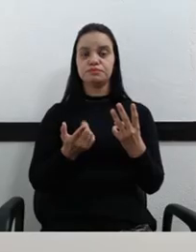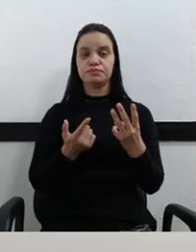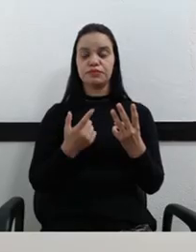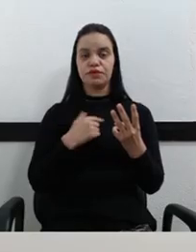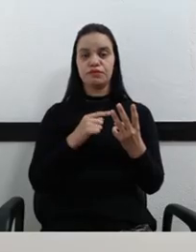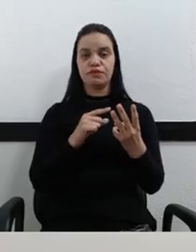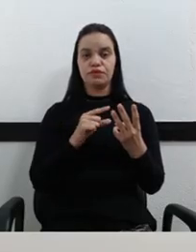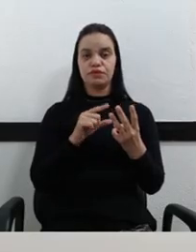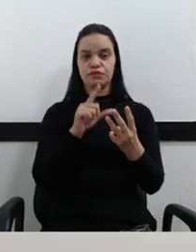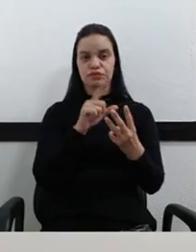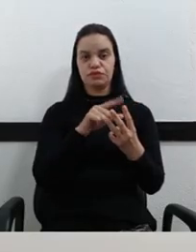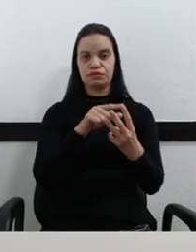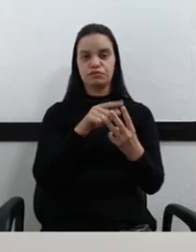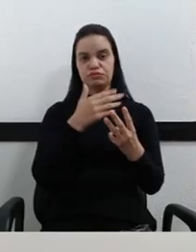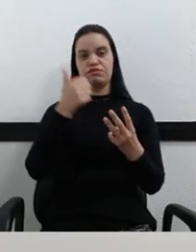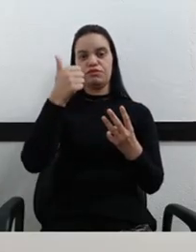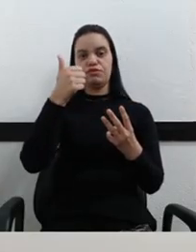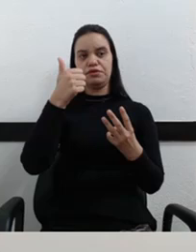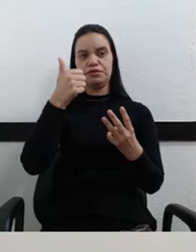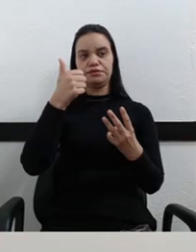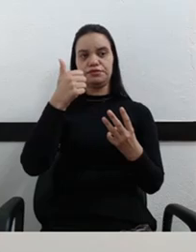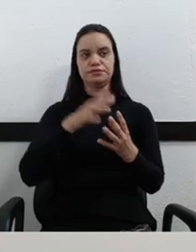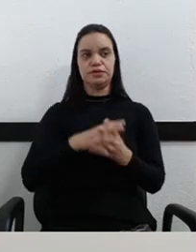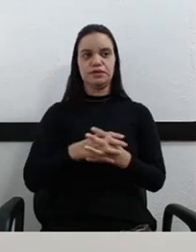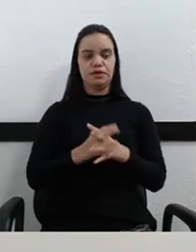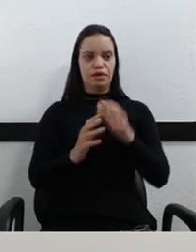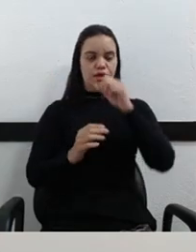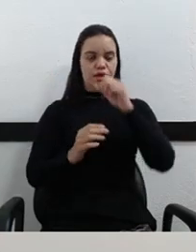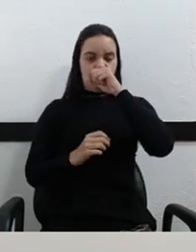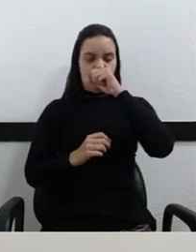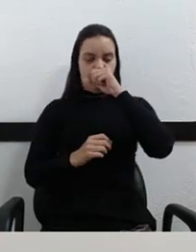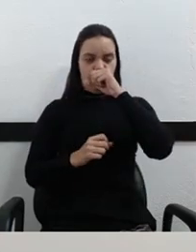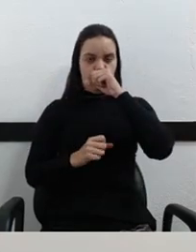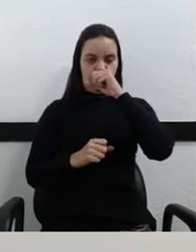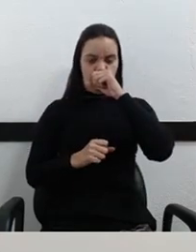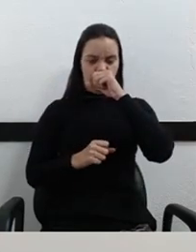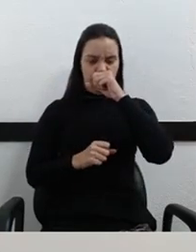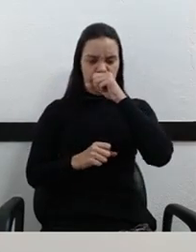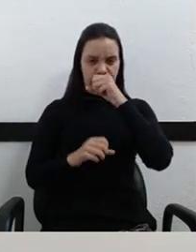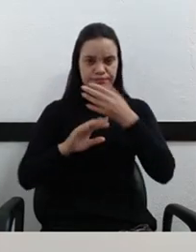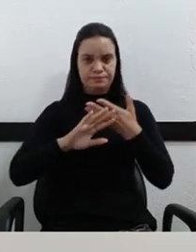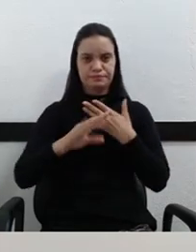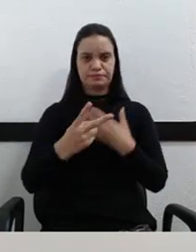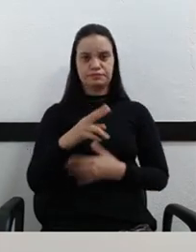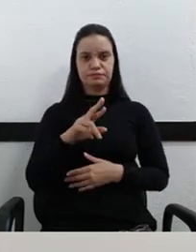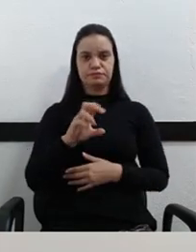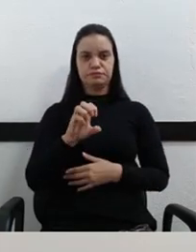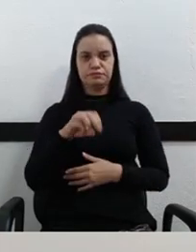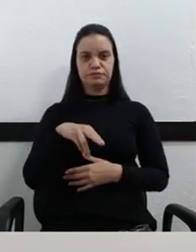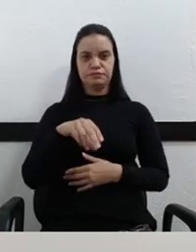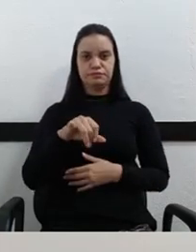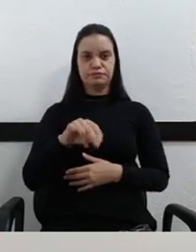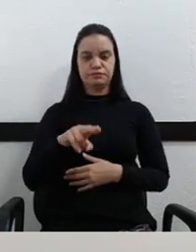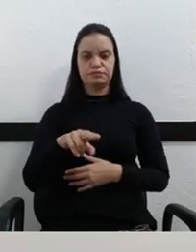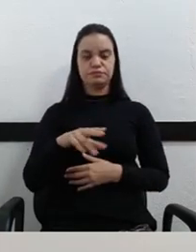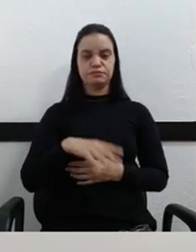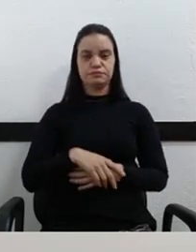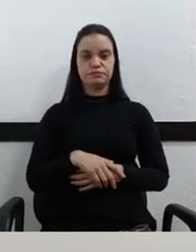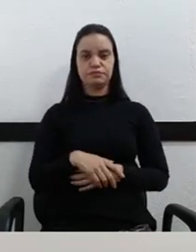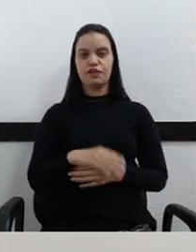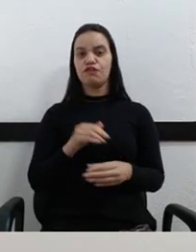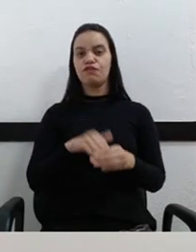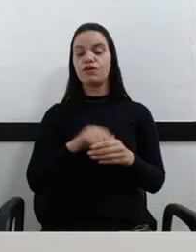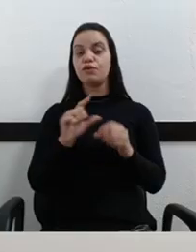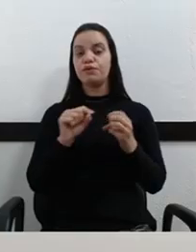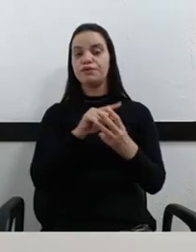Vou votar a favor do proponente. Na Conselheiro, licença-prêmio, desculpa. Tá bom. Na licença-prêmio. conselheiro Leonardo Nascimento de Paula, como